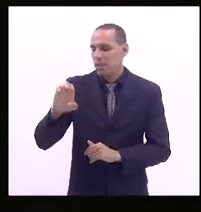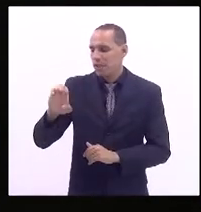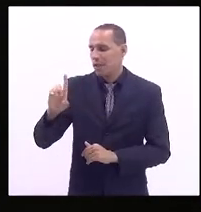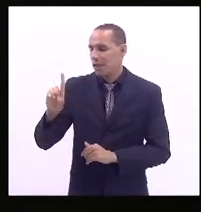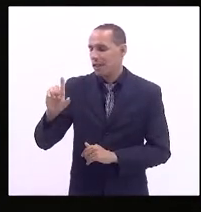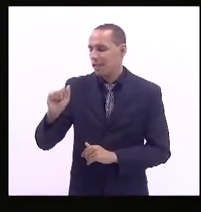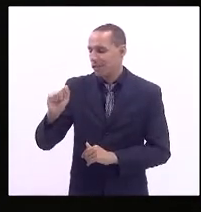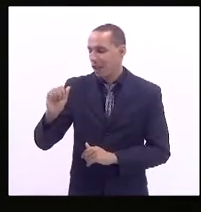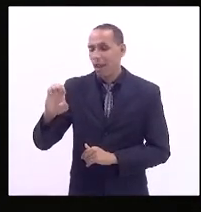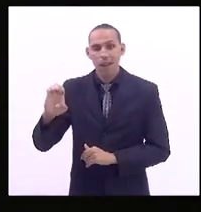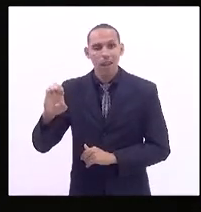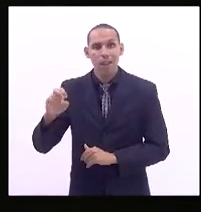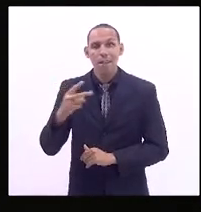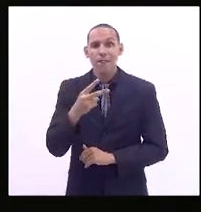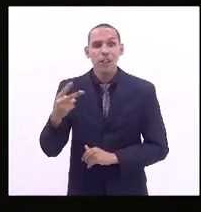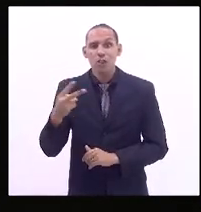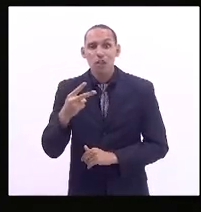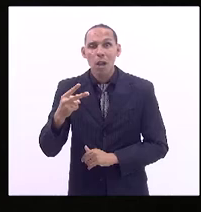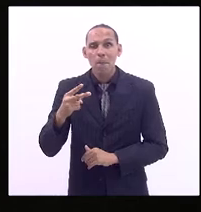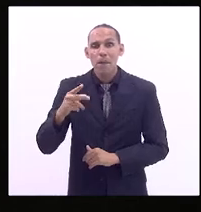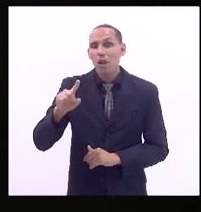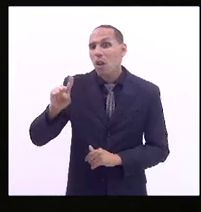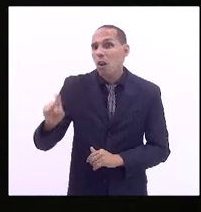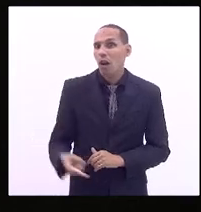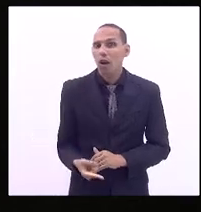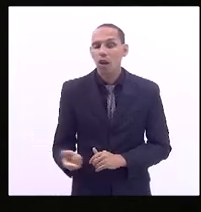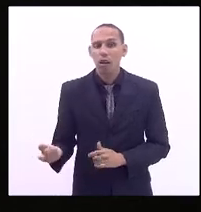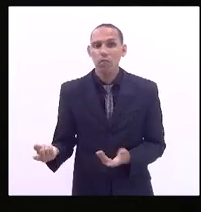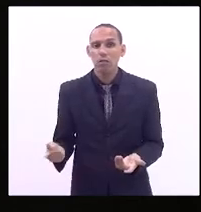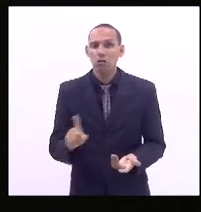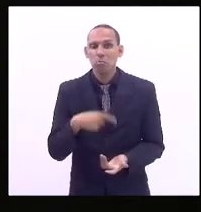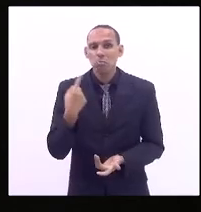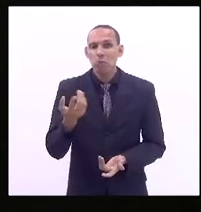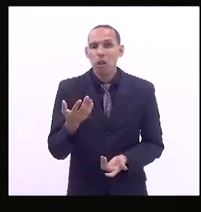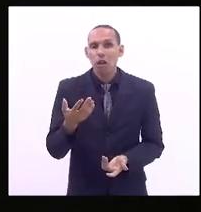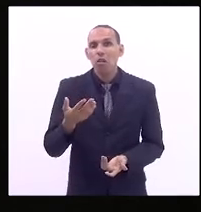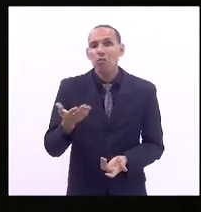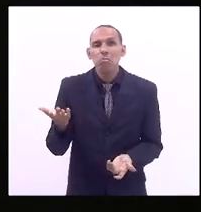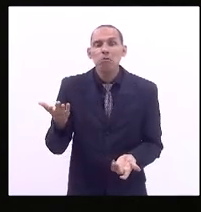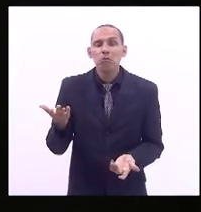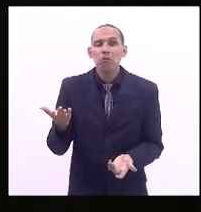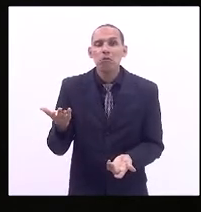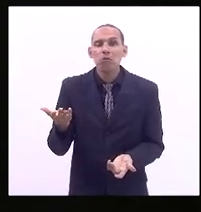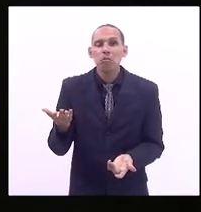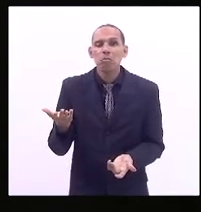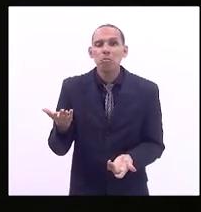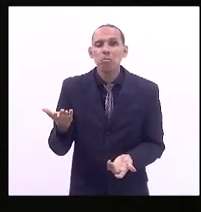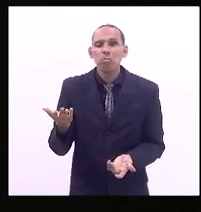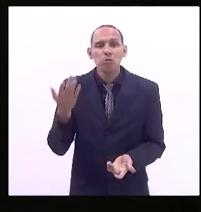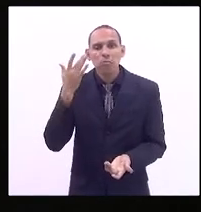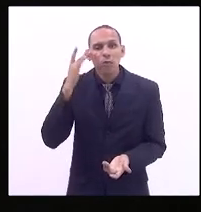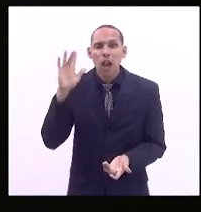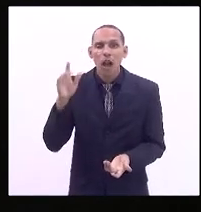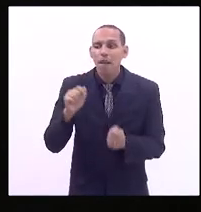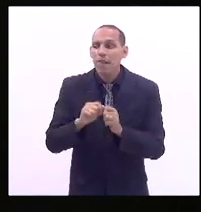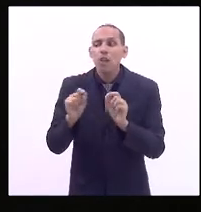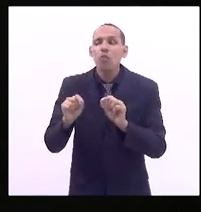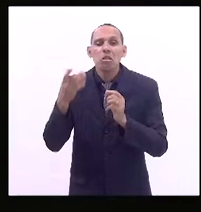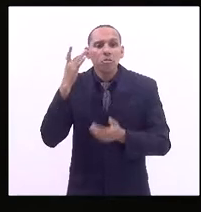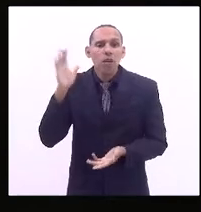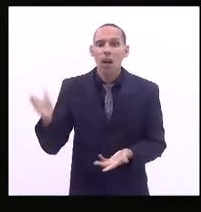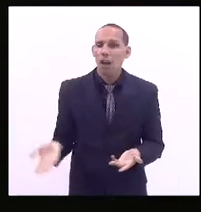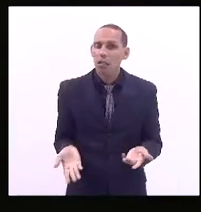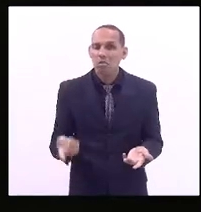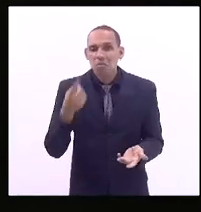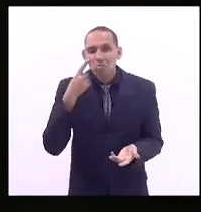que são 22 milhões e a gente não sabe o que está sendo feito né a